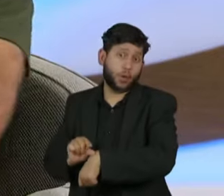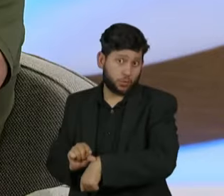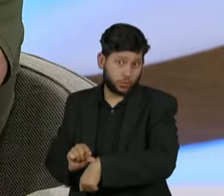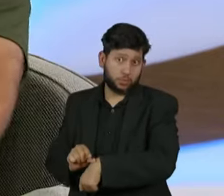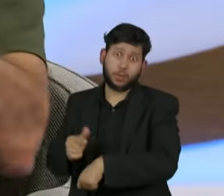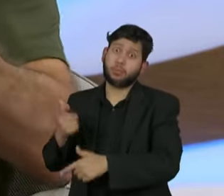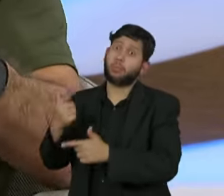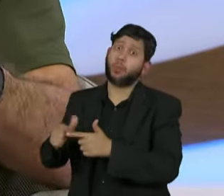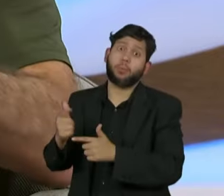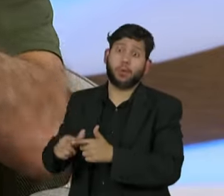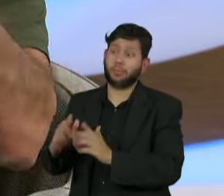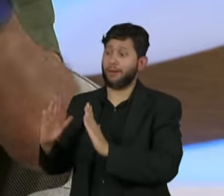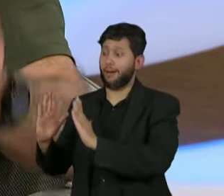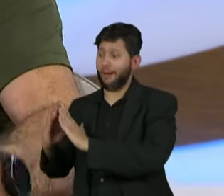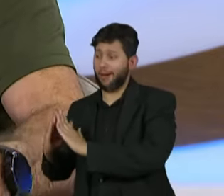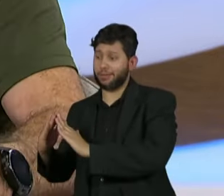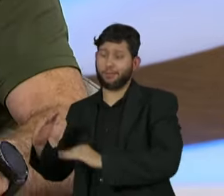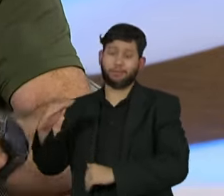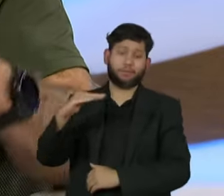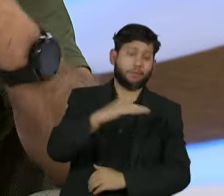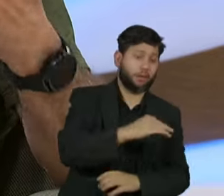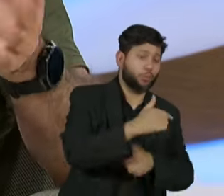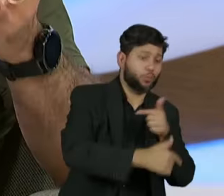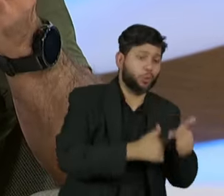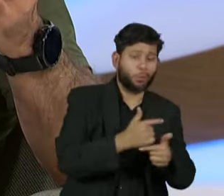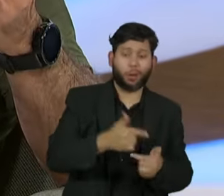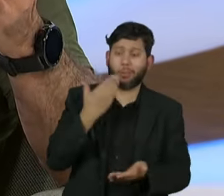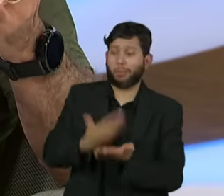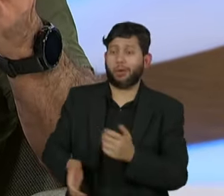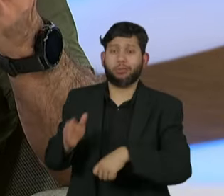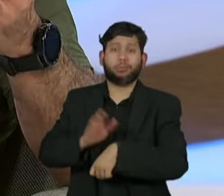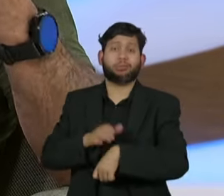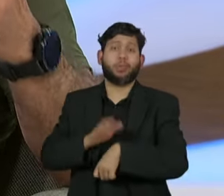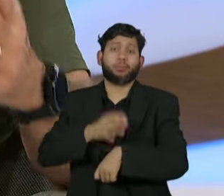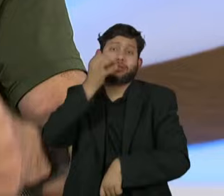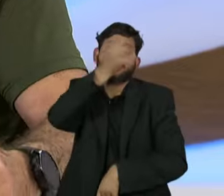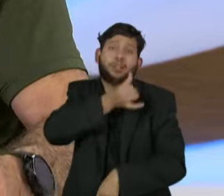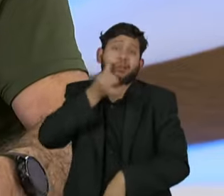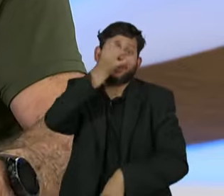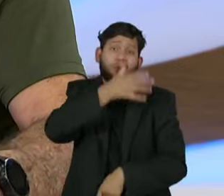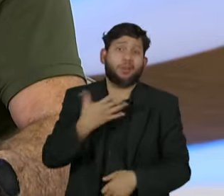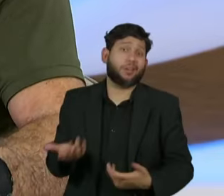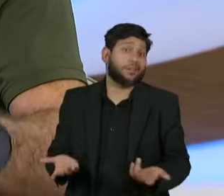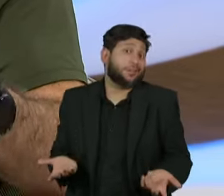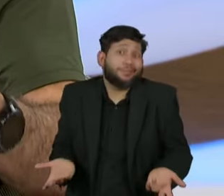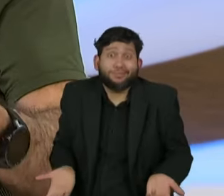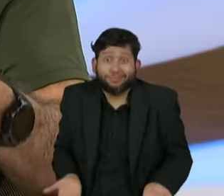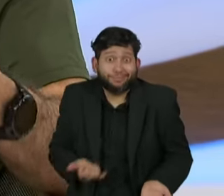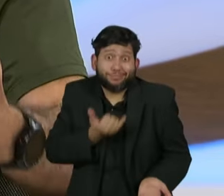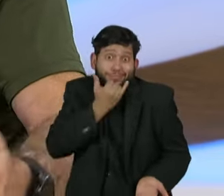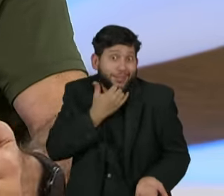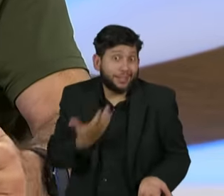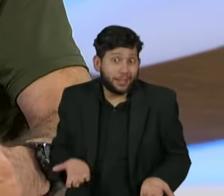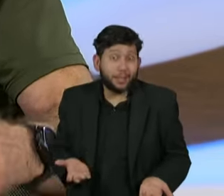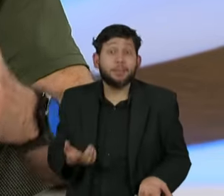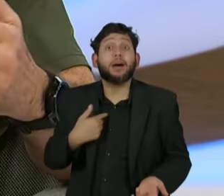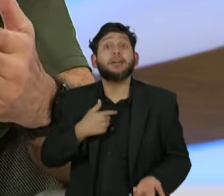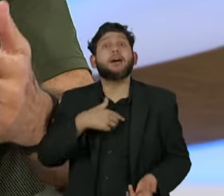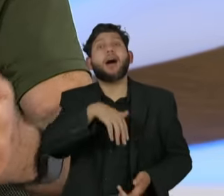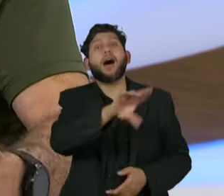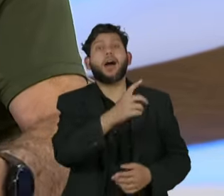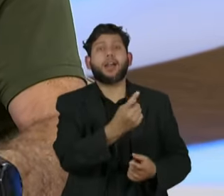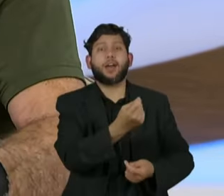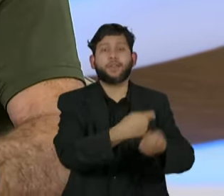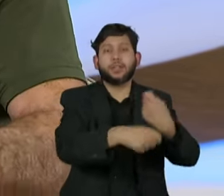mais problemas para ir de casa para o trabalho que acabam consumindo sei lá as outras 6 horas para serem as 15 horas por dia mas quando você vai para o mercado financeiro